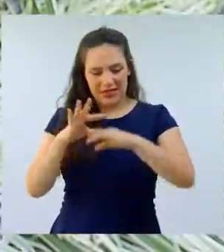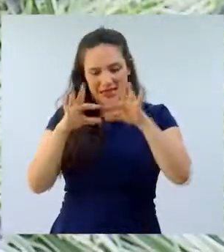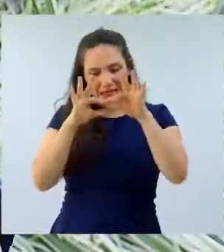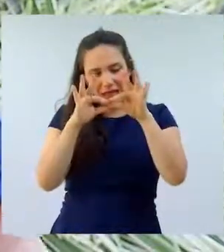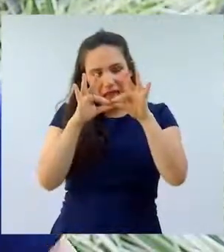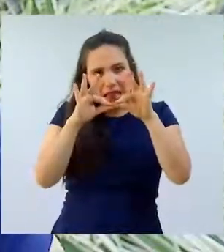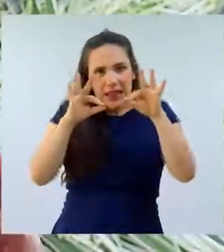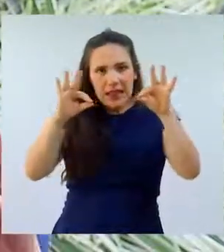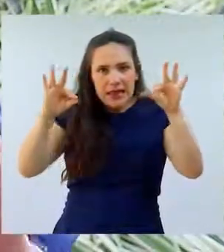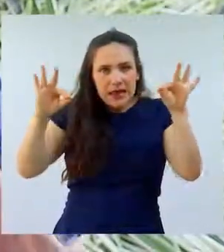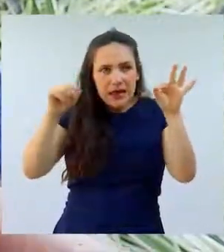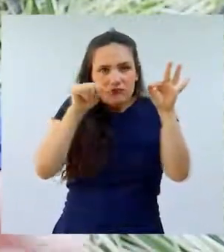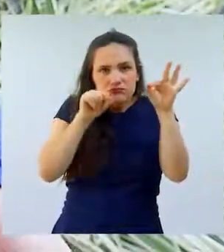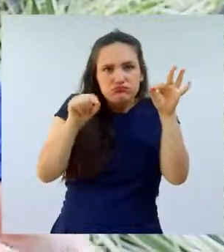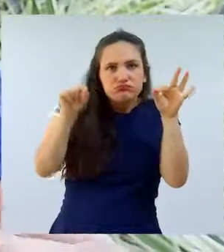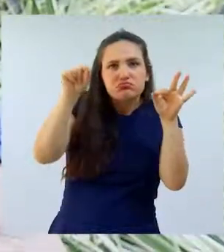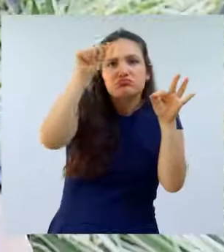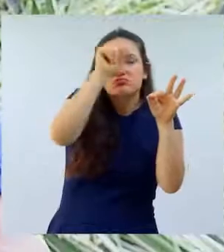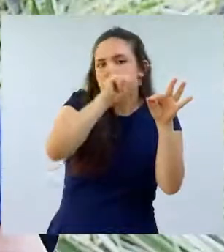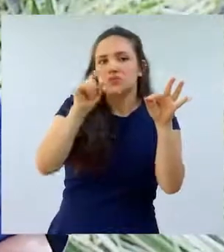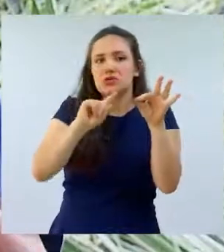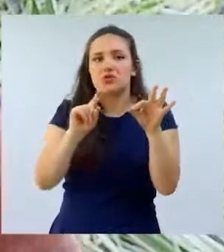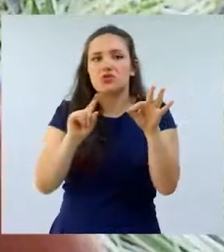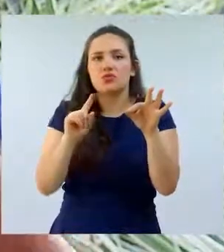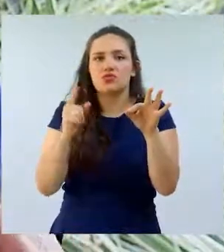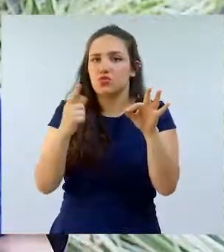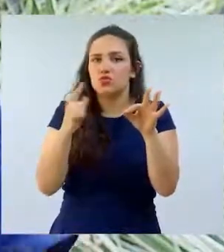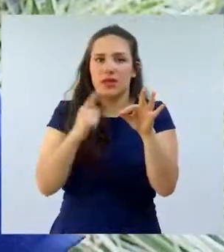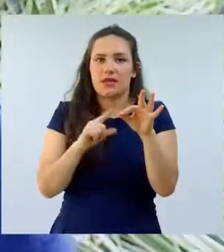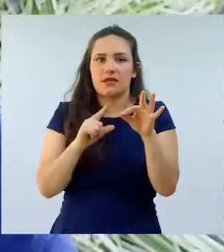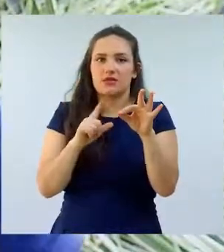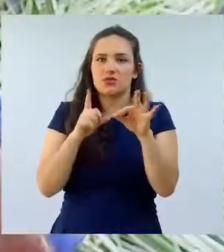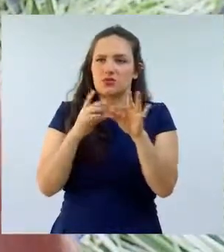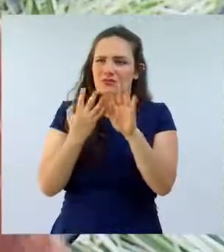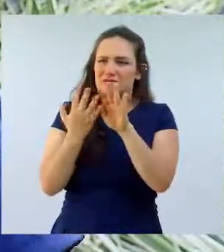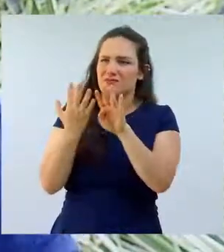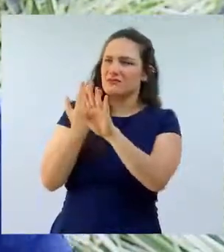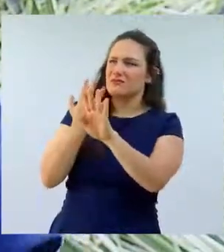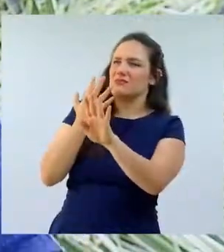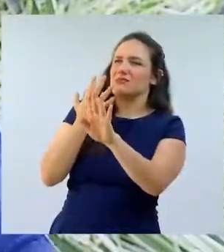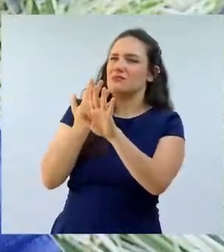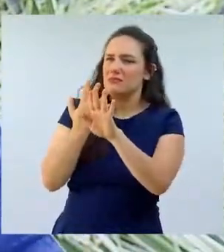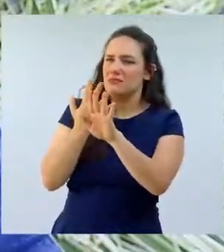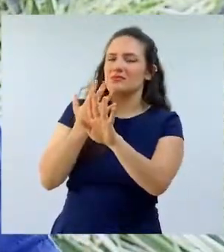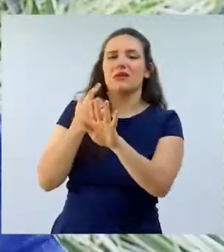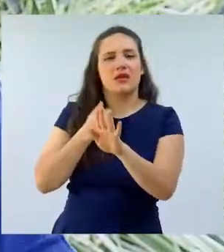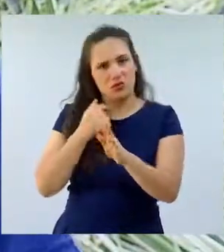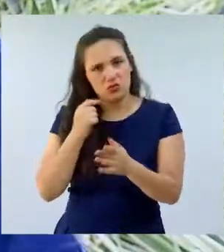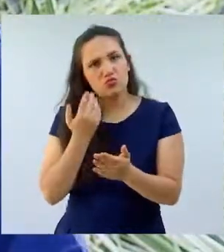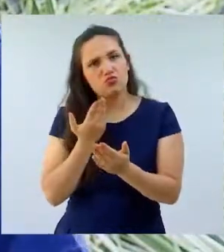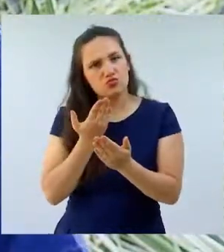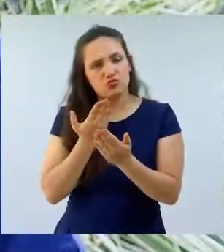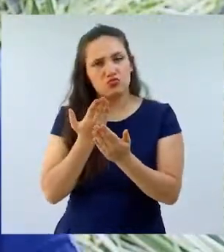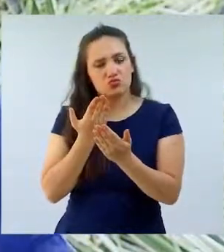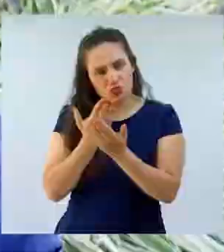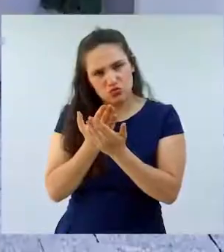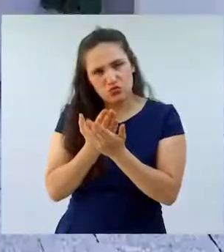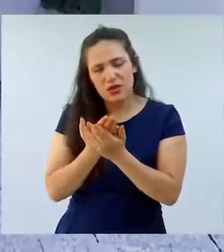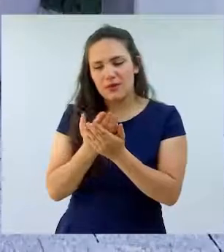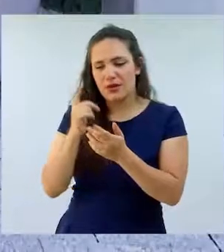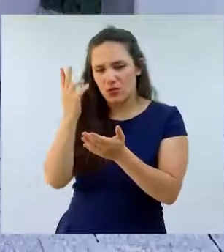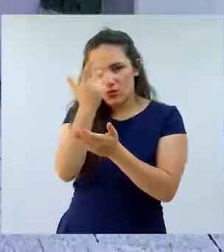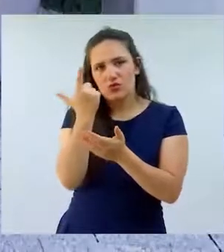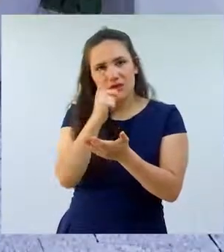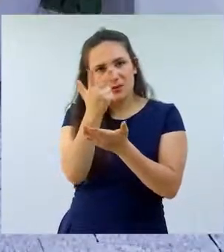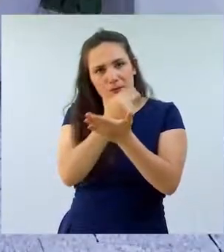linhas, não usar formas, mas você fazer o efeito para que aquilo te dá uma impressão, né? Então, aí fiz muito estudo em cima disso.